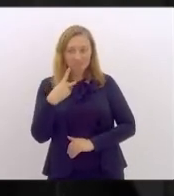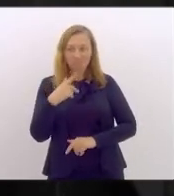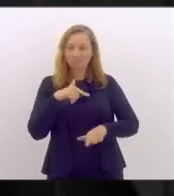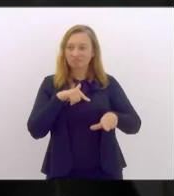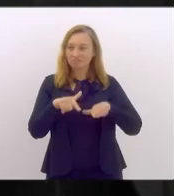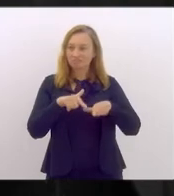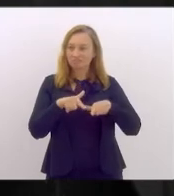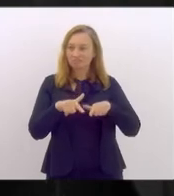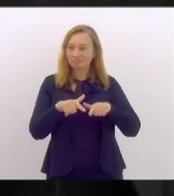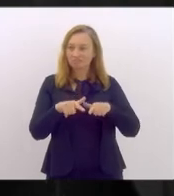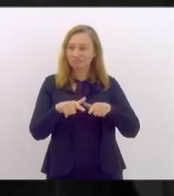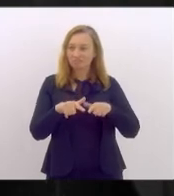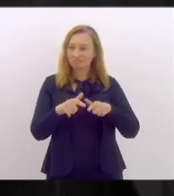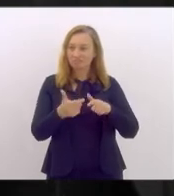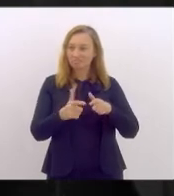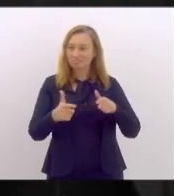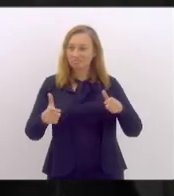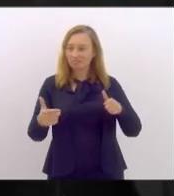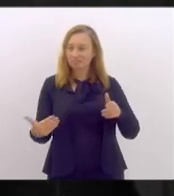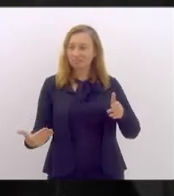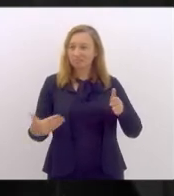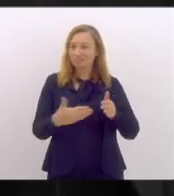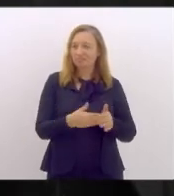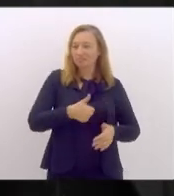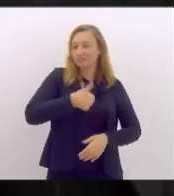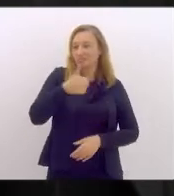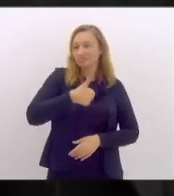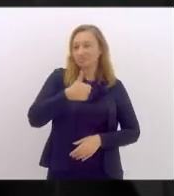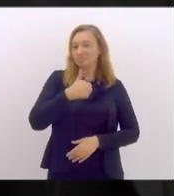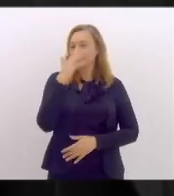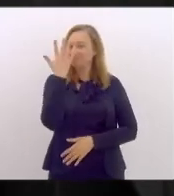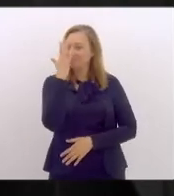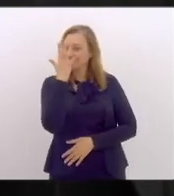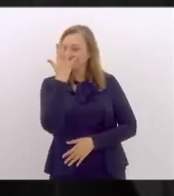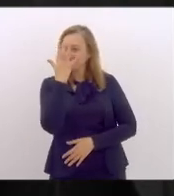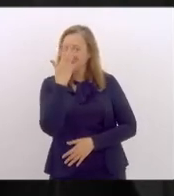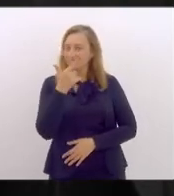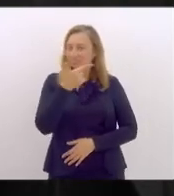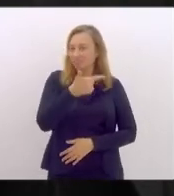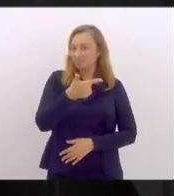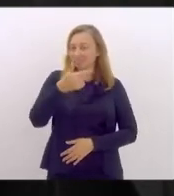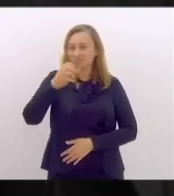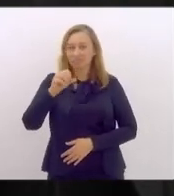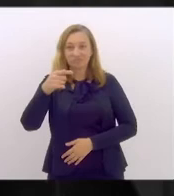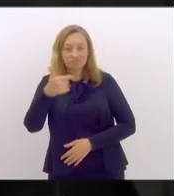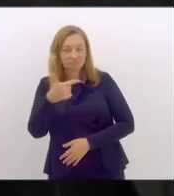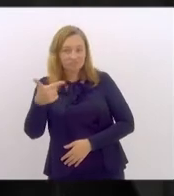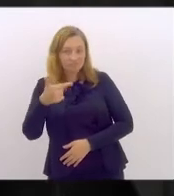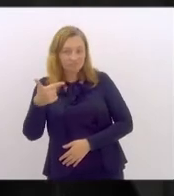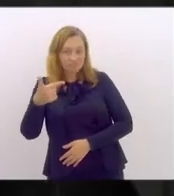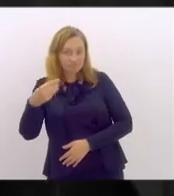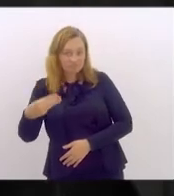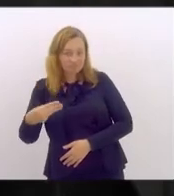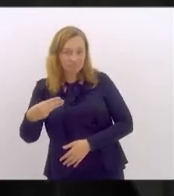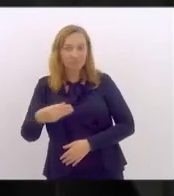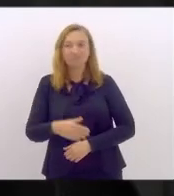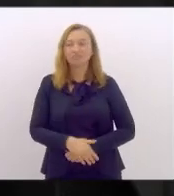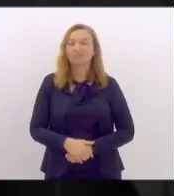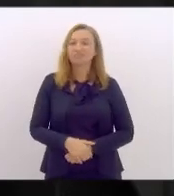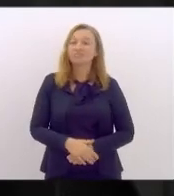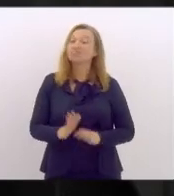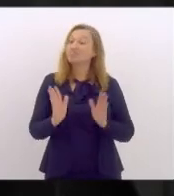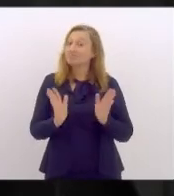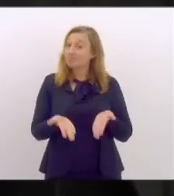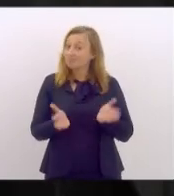mandato se estenderá até primeiro de fevereiro de 2023 e